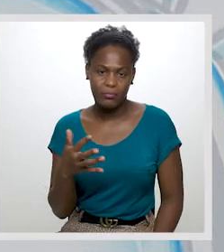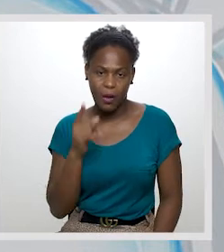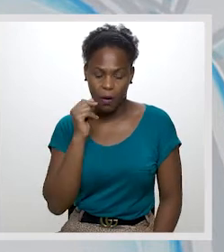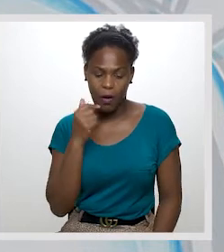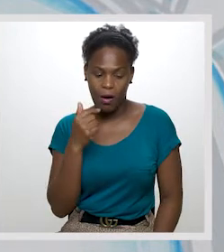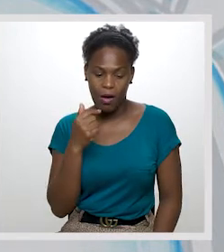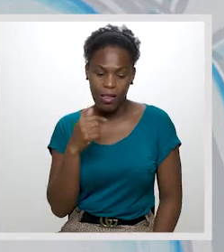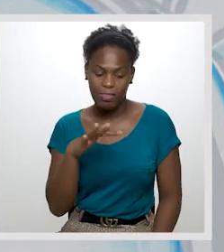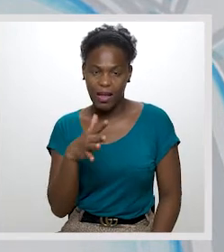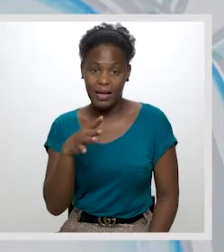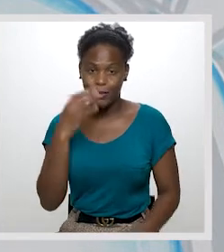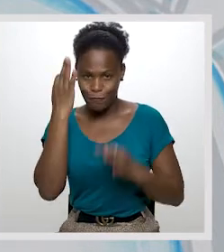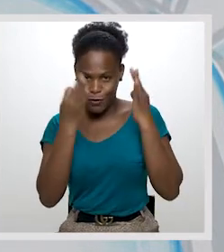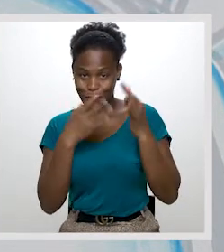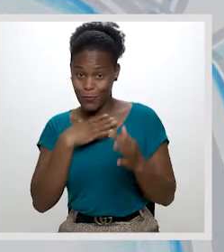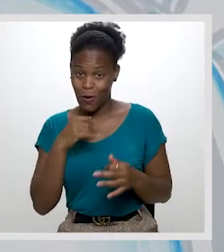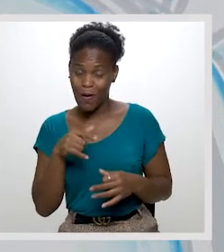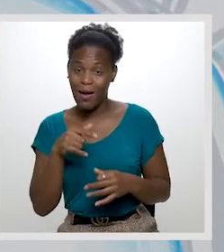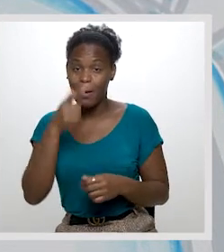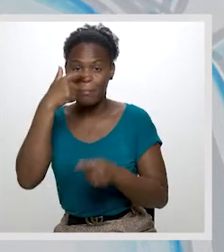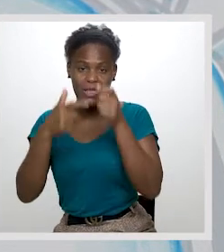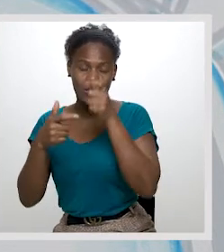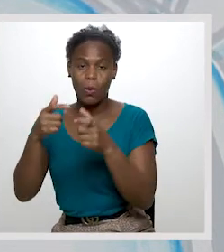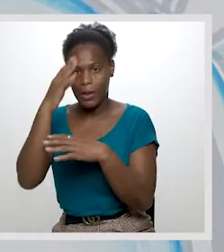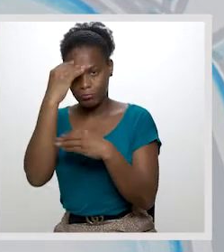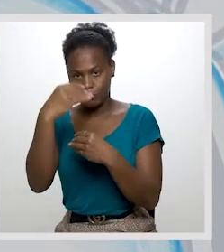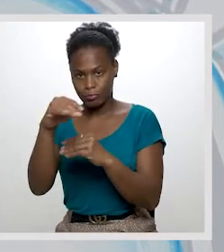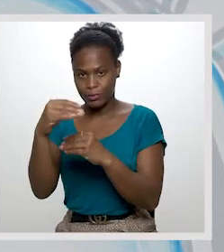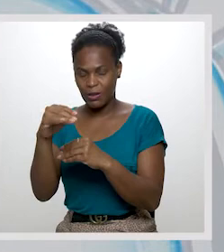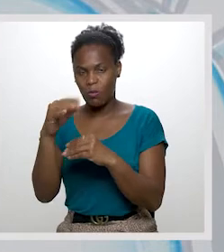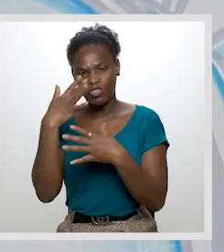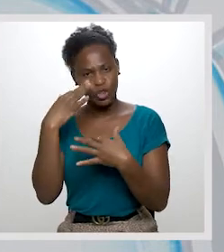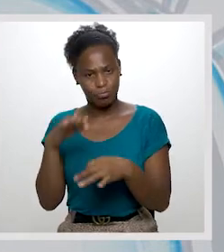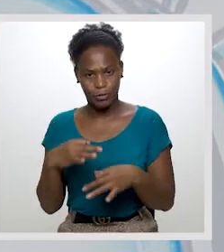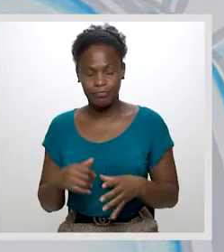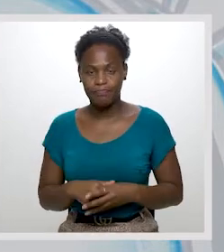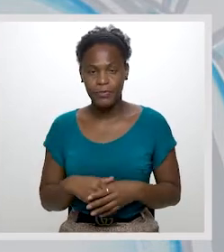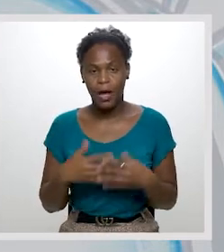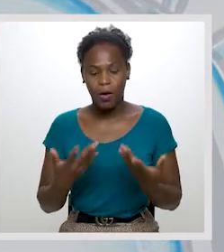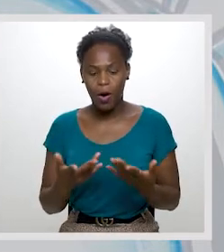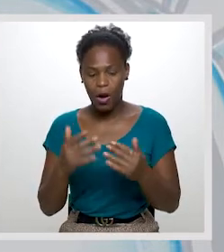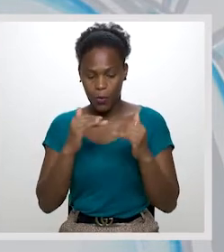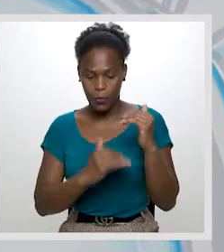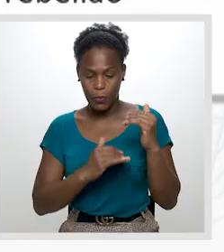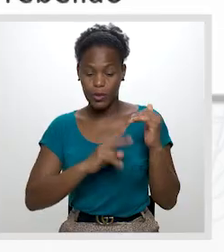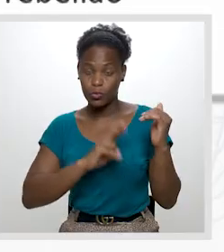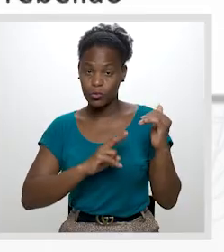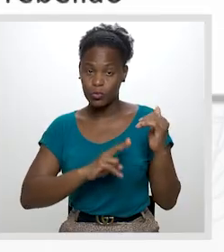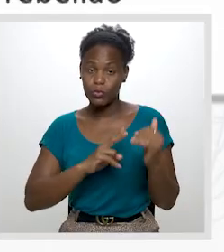tendencialmente com tendências para a filosofia, era uma pessoa de uma educação humilde. Passemos